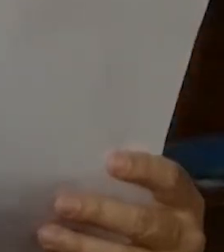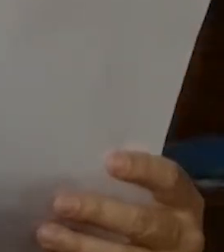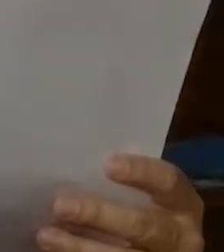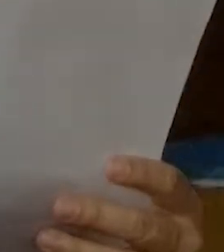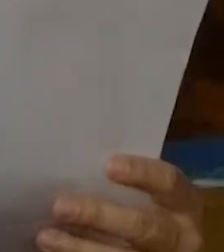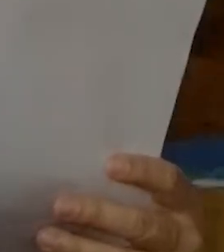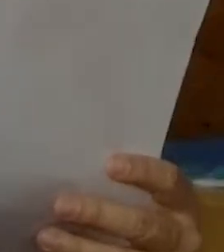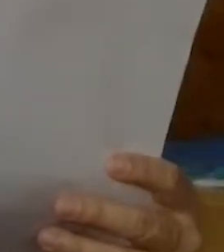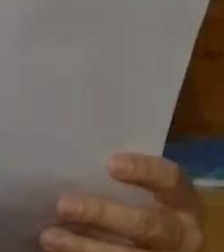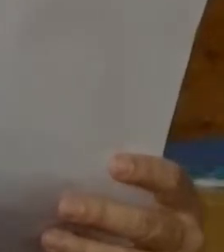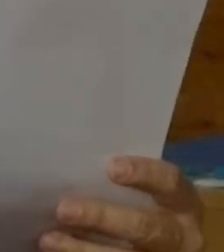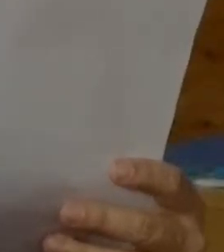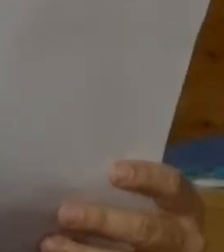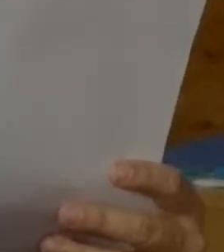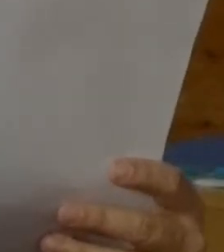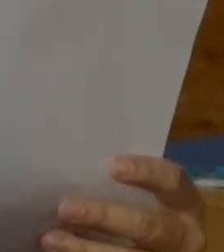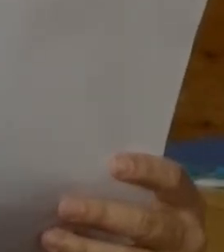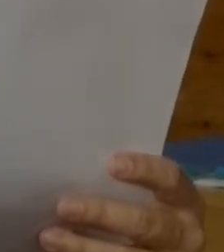vor